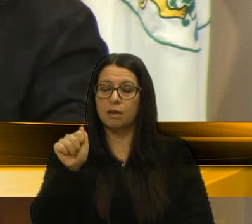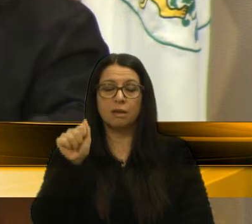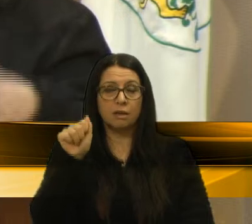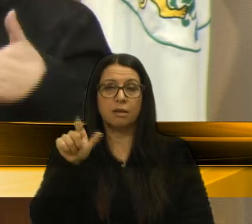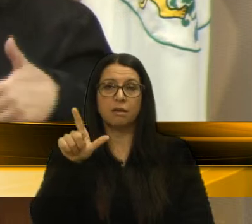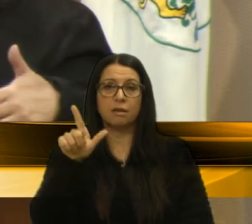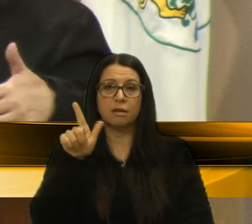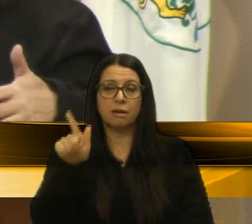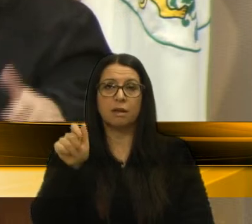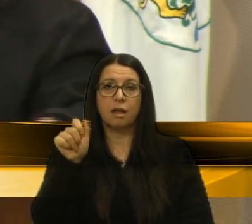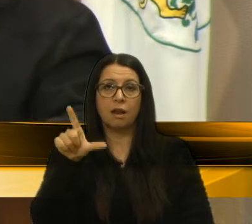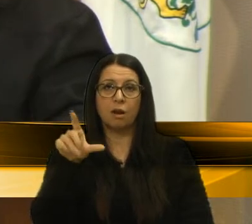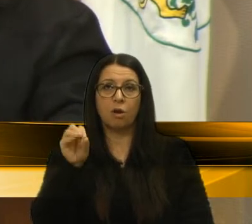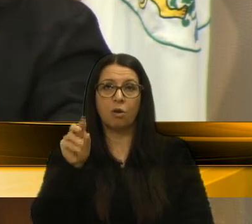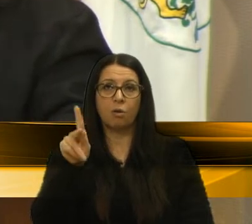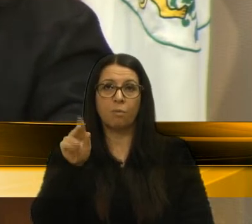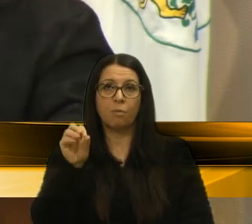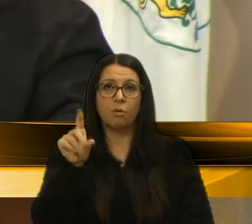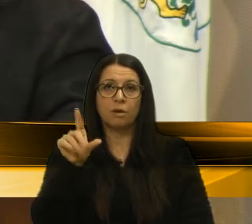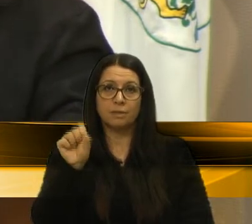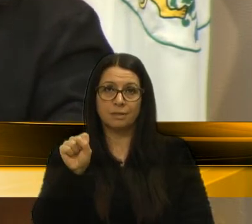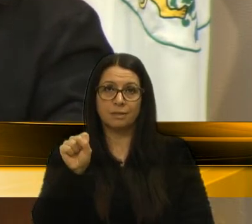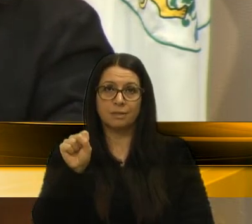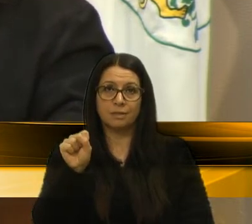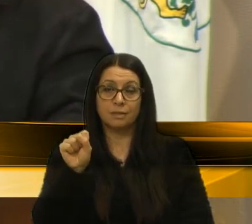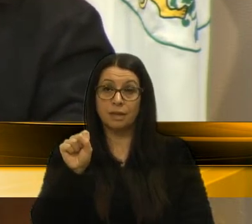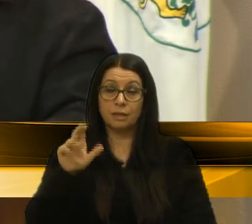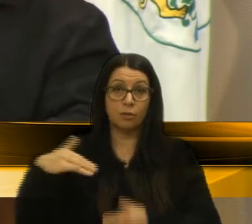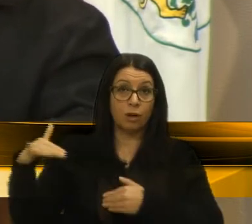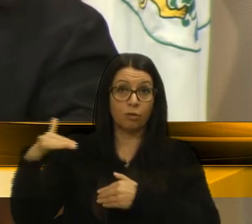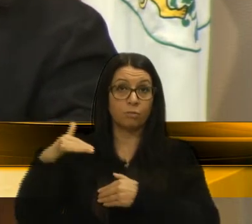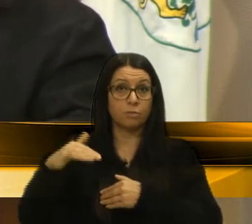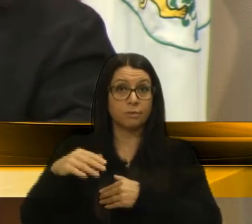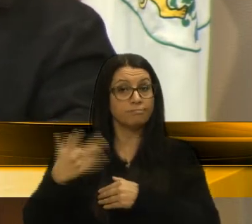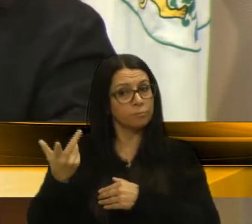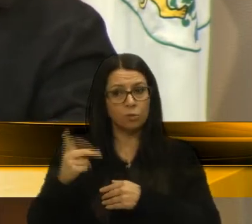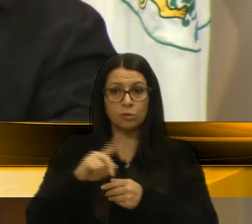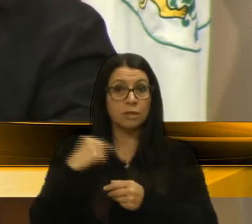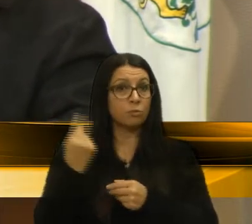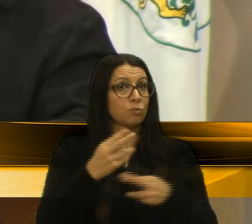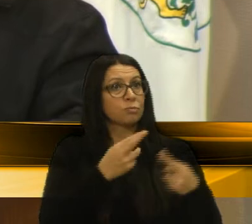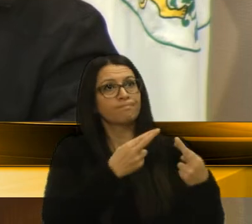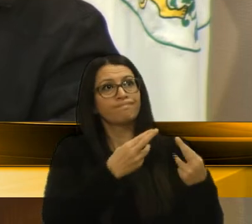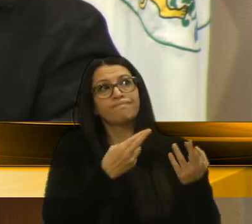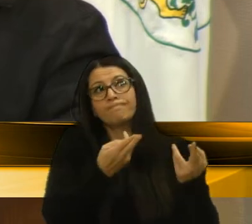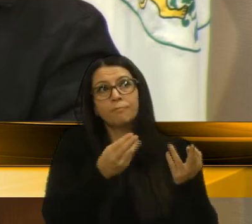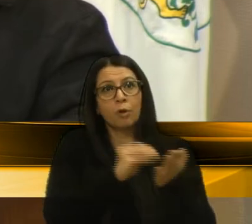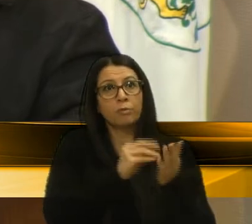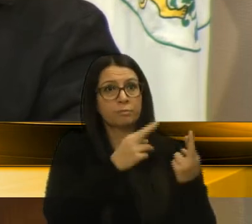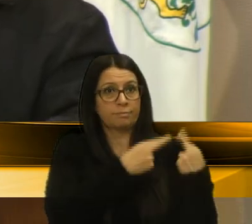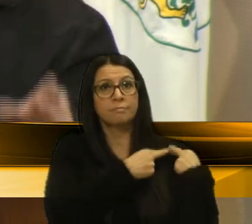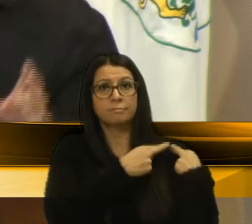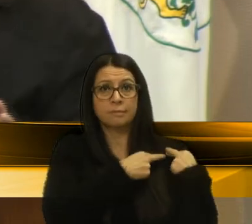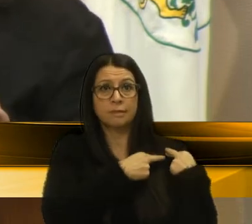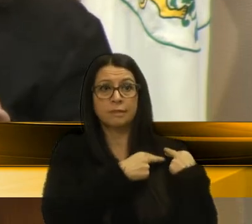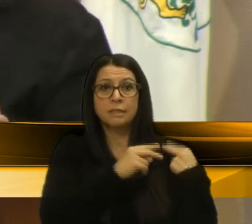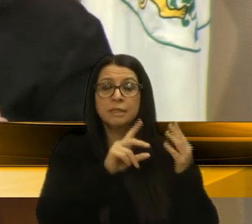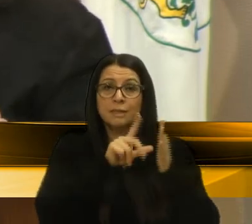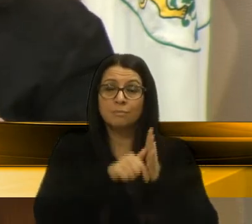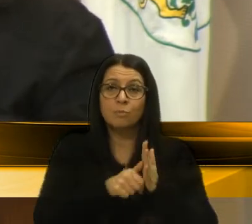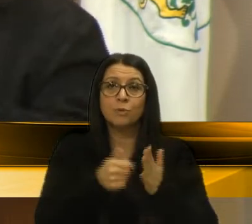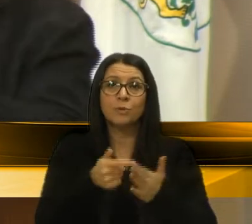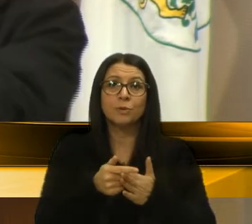Eu, depois pensando, vereador Toigo, nós seríamos muito irresponsáveis, eu diria, tá? Se a gente, depois